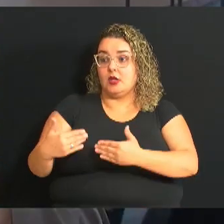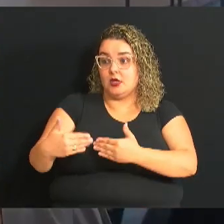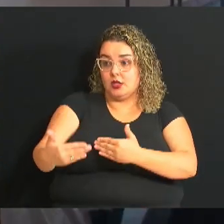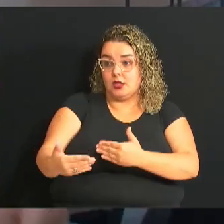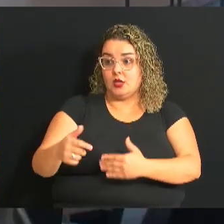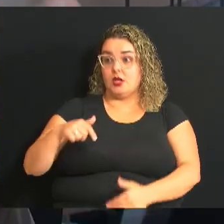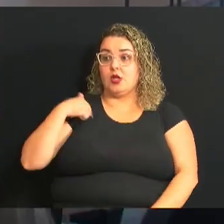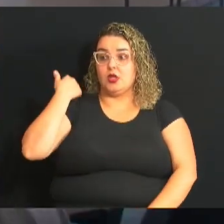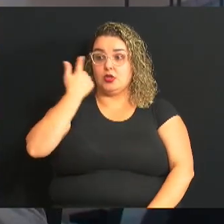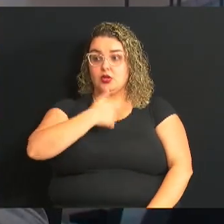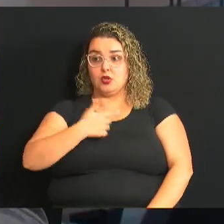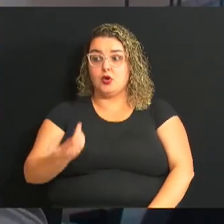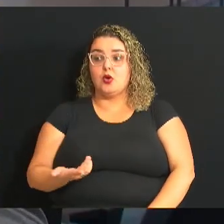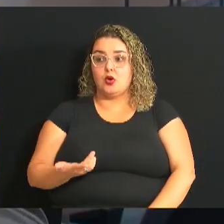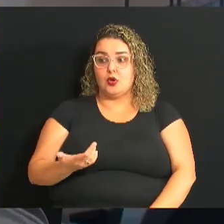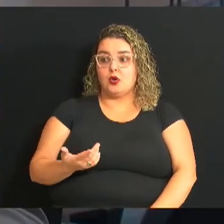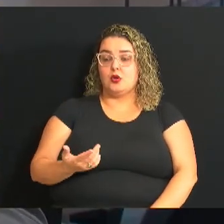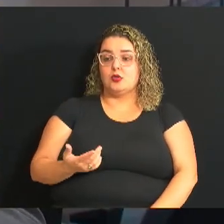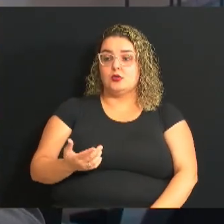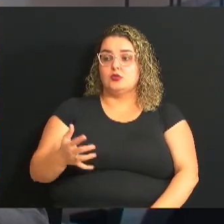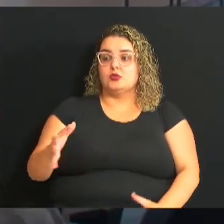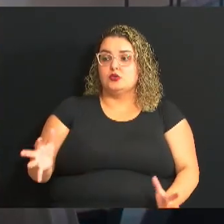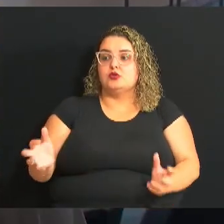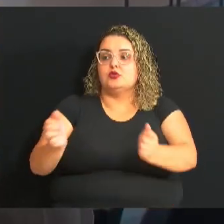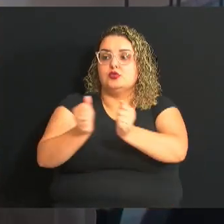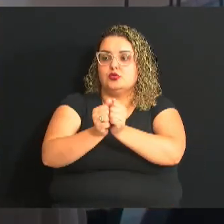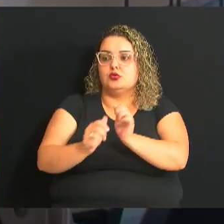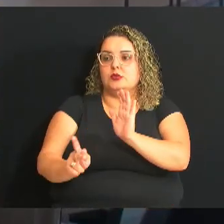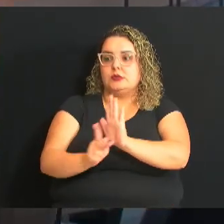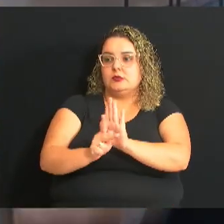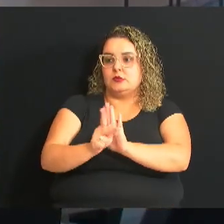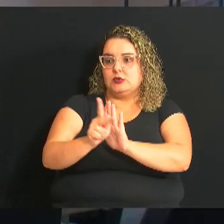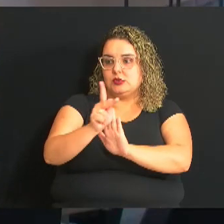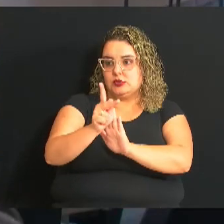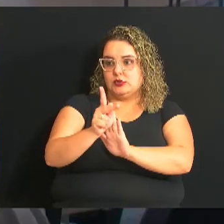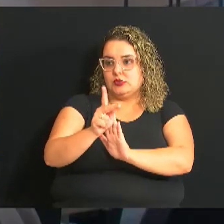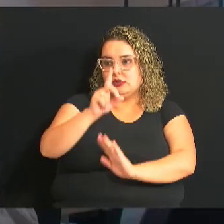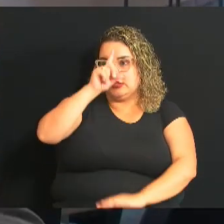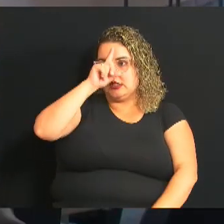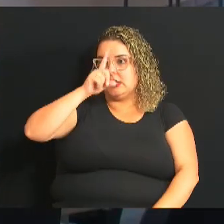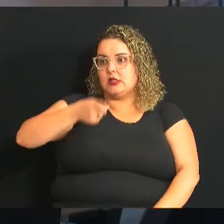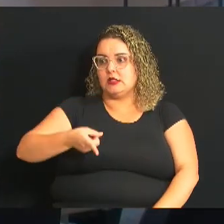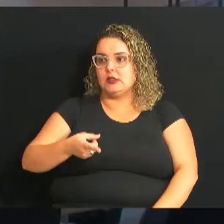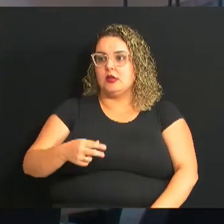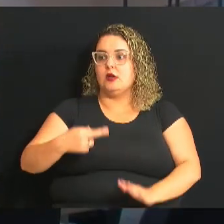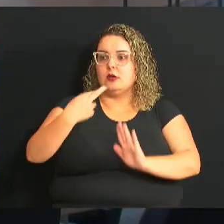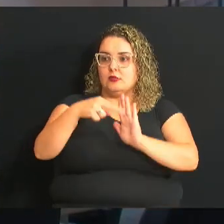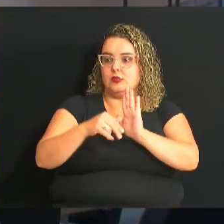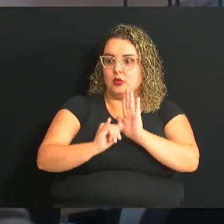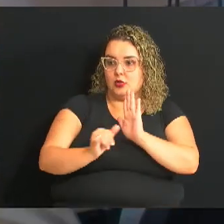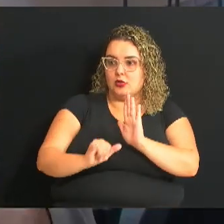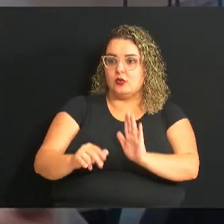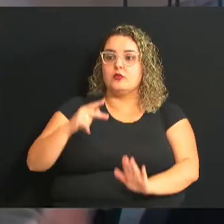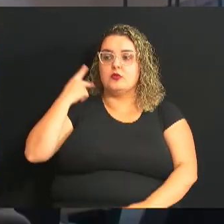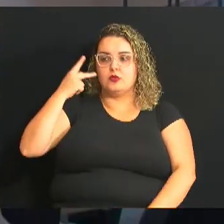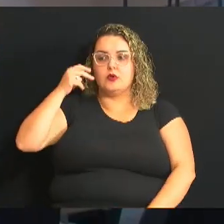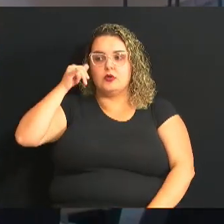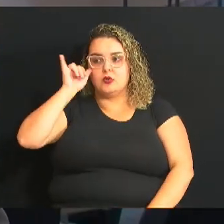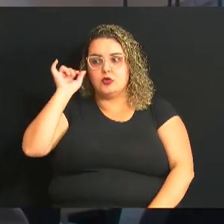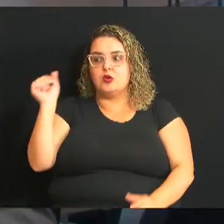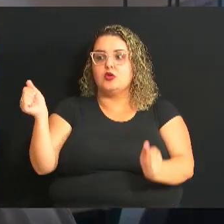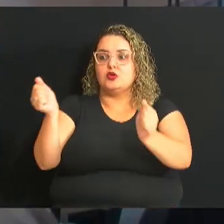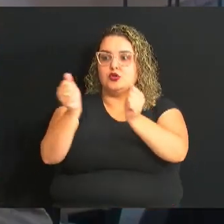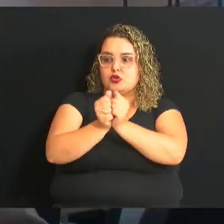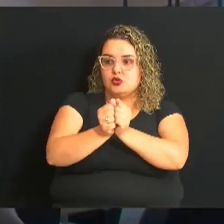nós apensamos todos os projetos. Determinamos um relator que foi o vereador Paulo Búfalo, junto com as